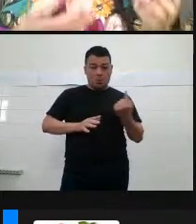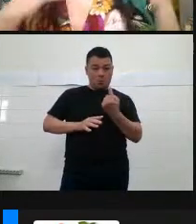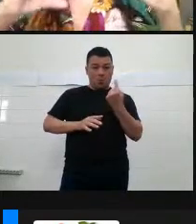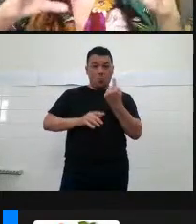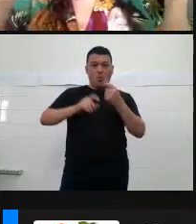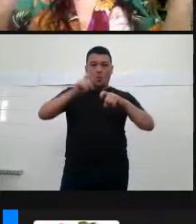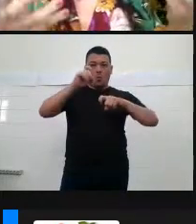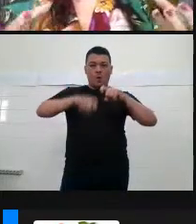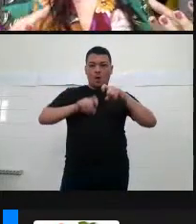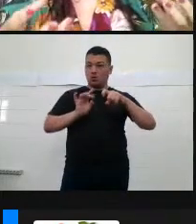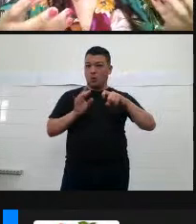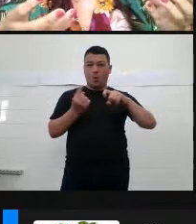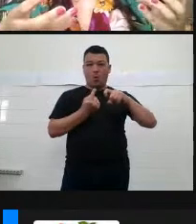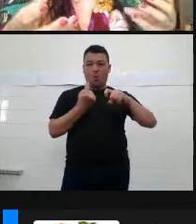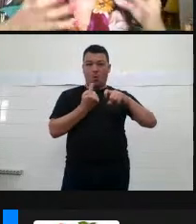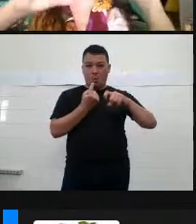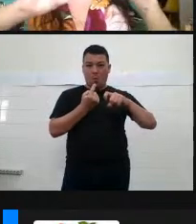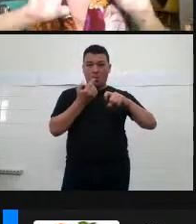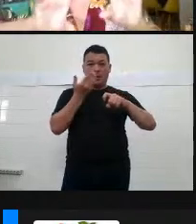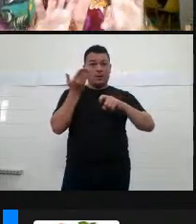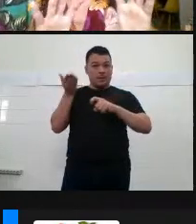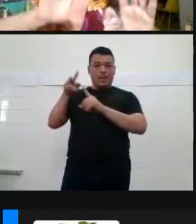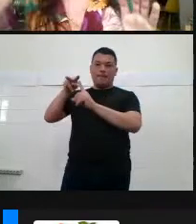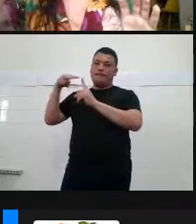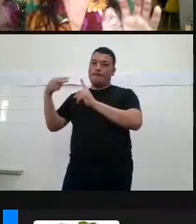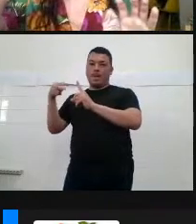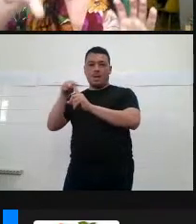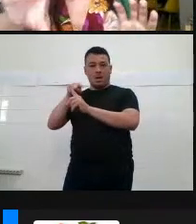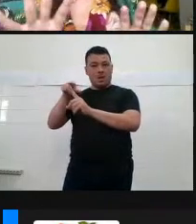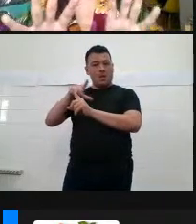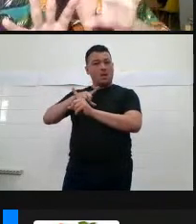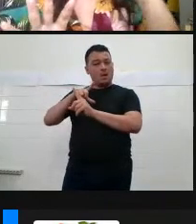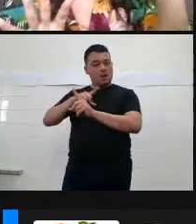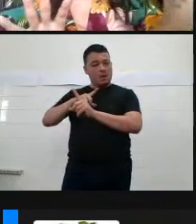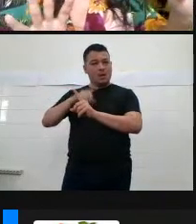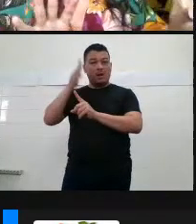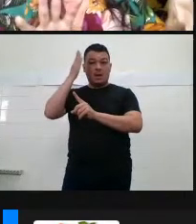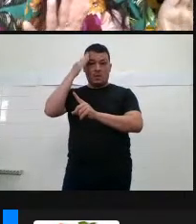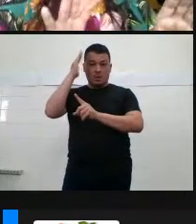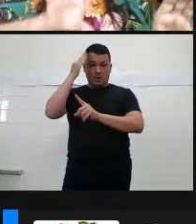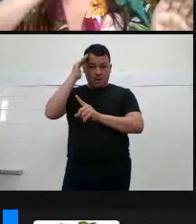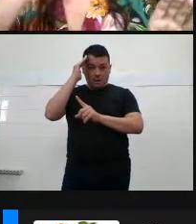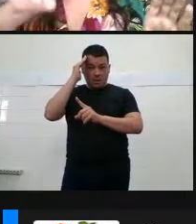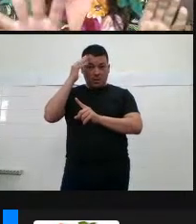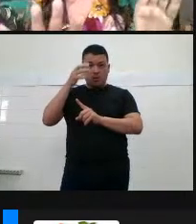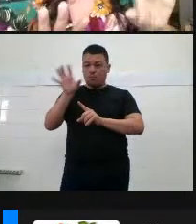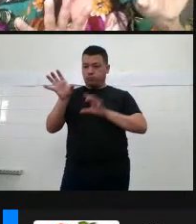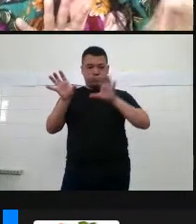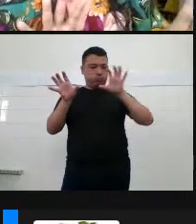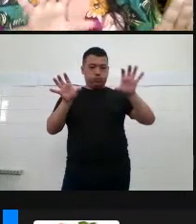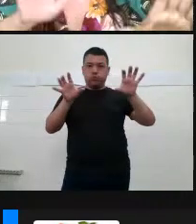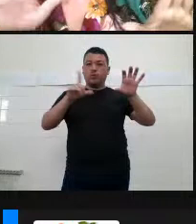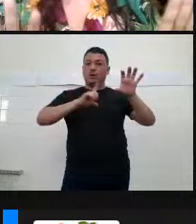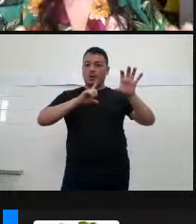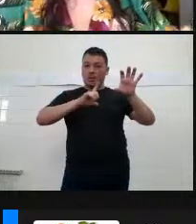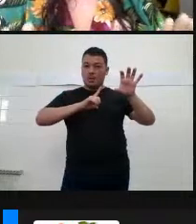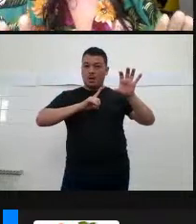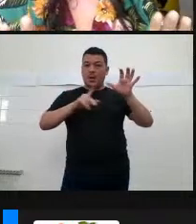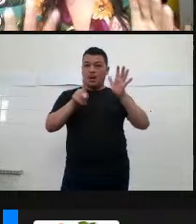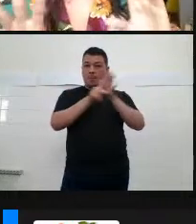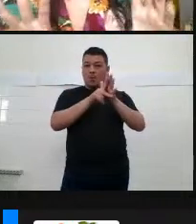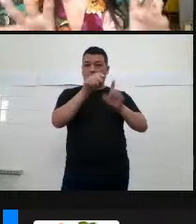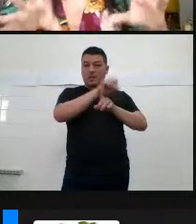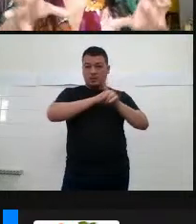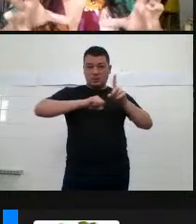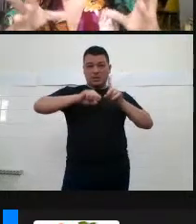sexo, a partir dessa dimensão eu tenho as funções de cada um enquanto dinâmica